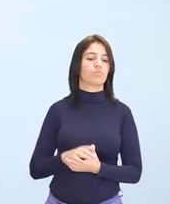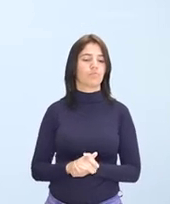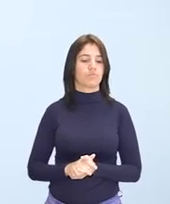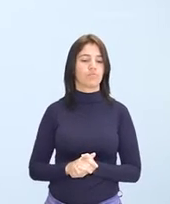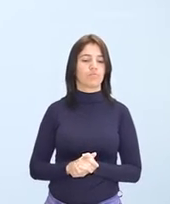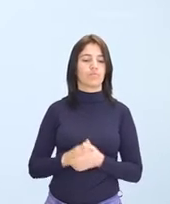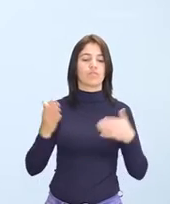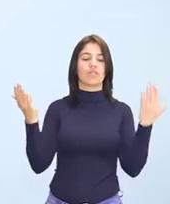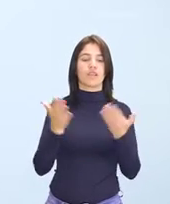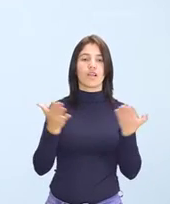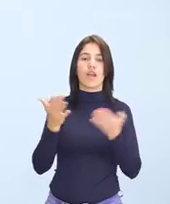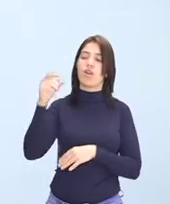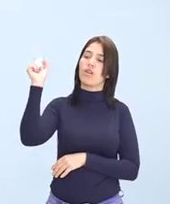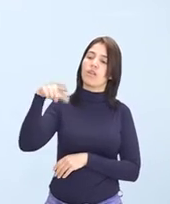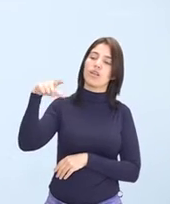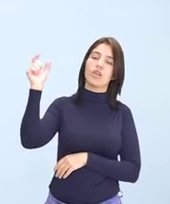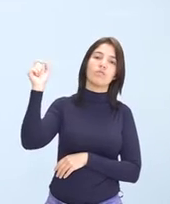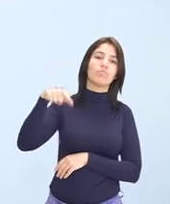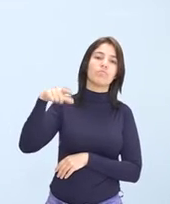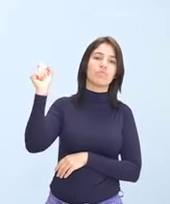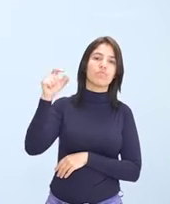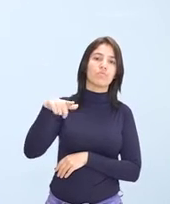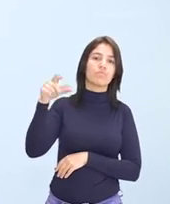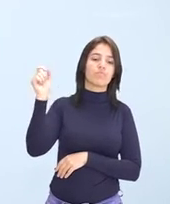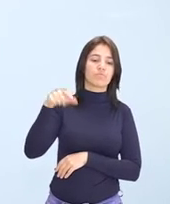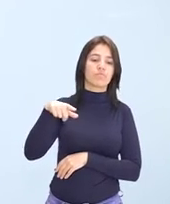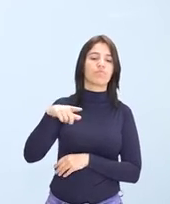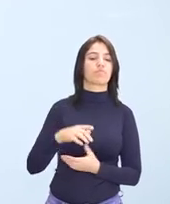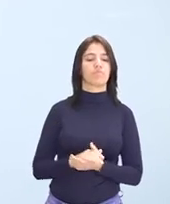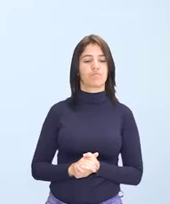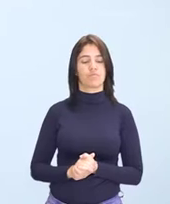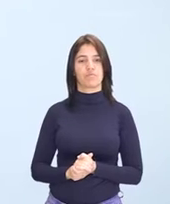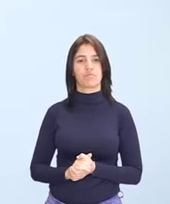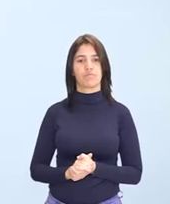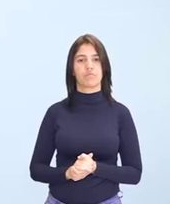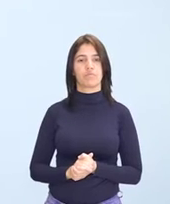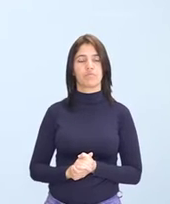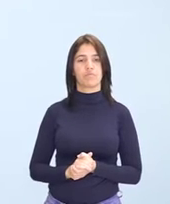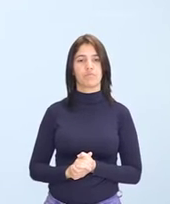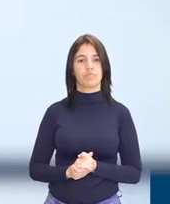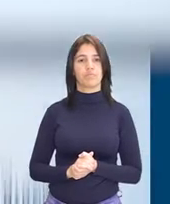E agora, a gente tem esse sinal. Azul.